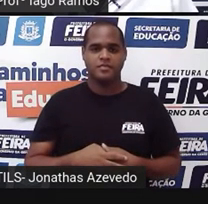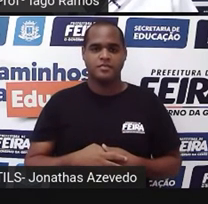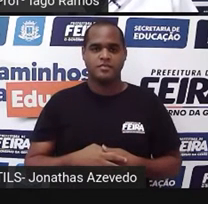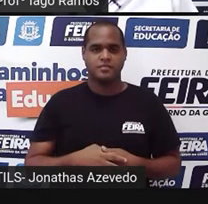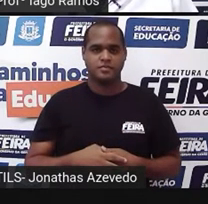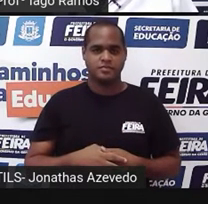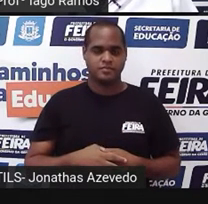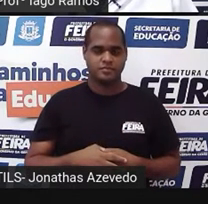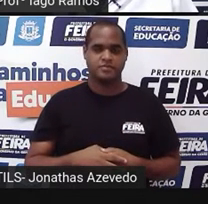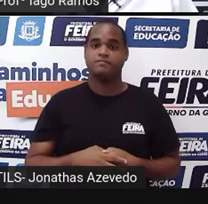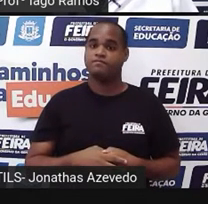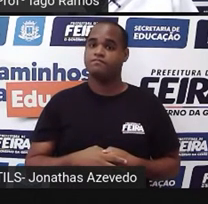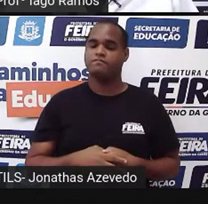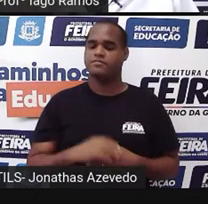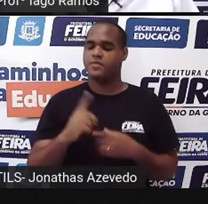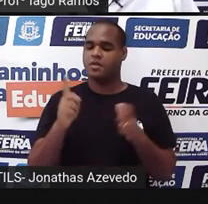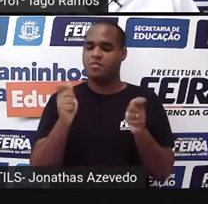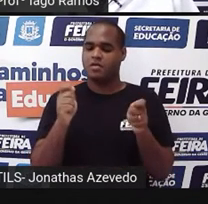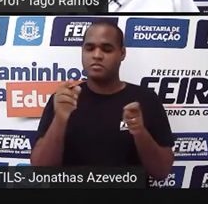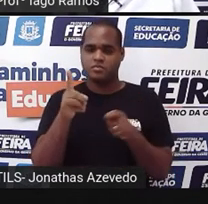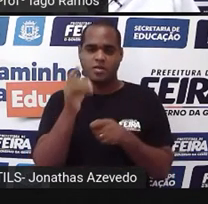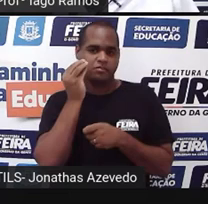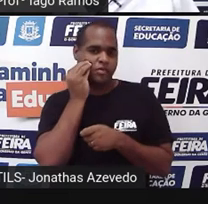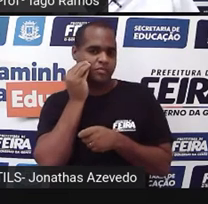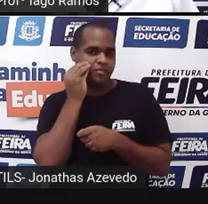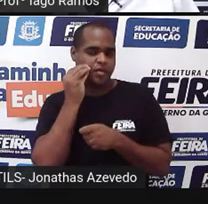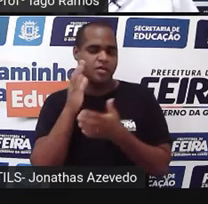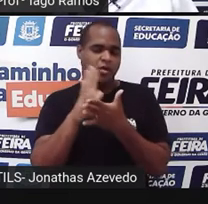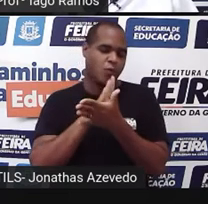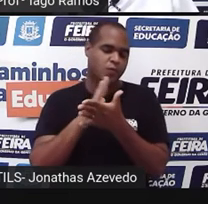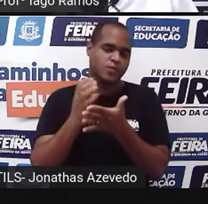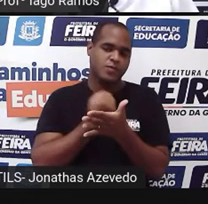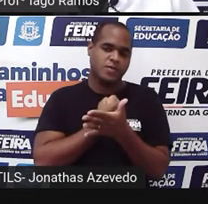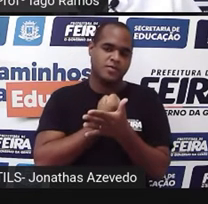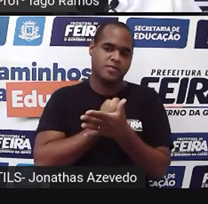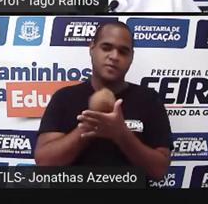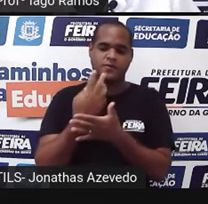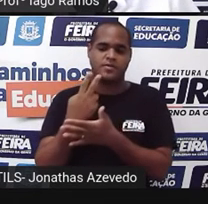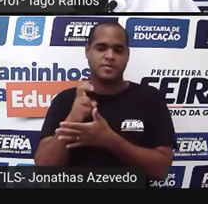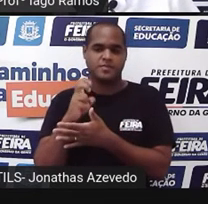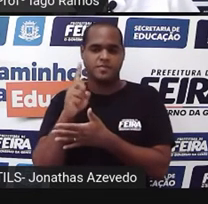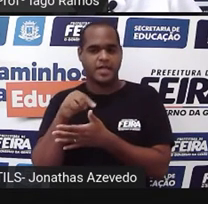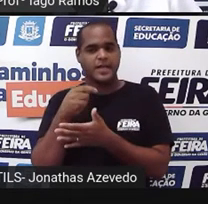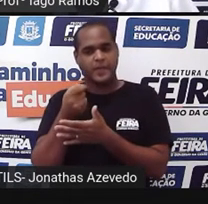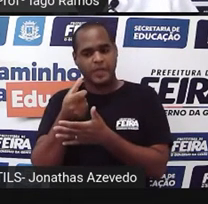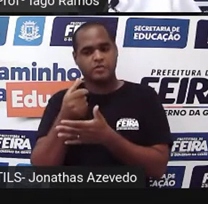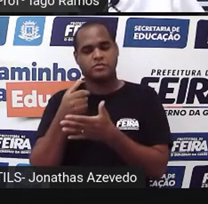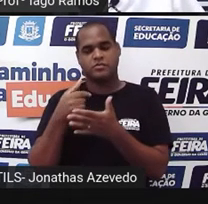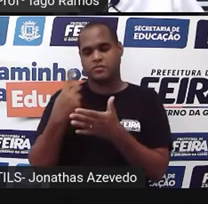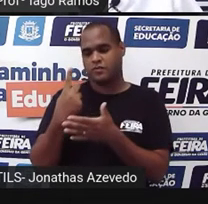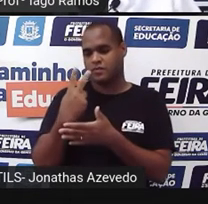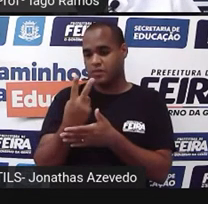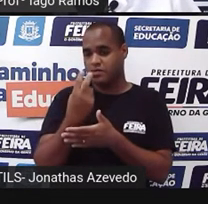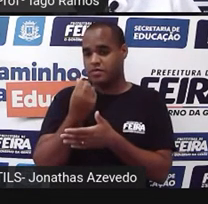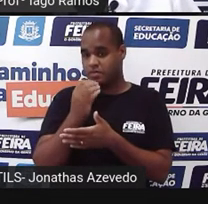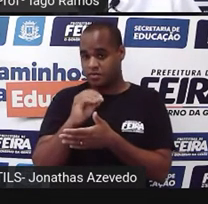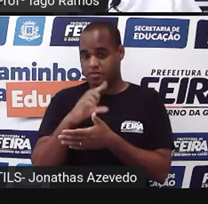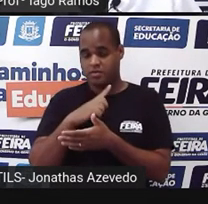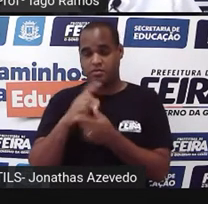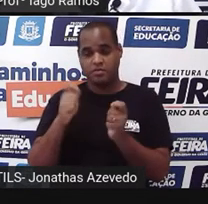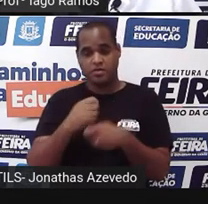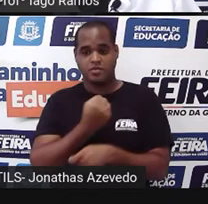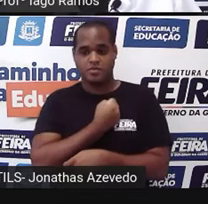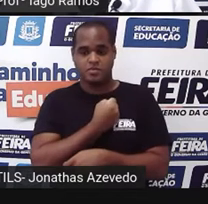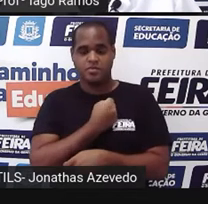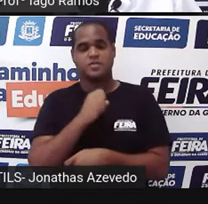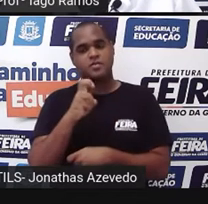a gente pode estar testando né alguns números que vê se 45 chega perto de 260 vai ser o suco